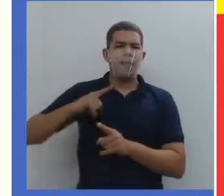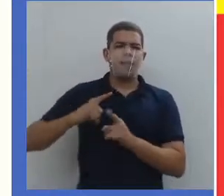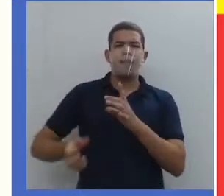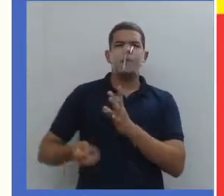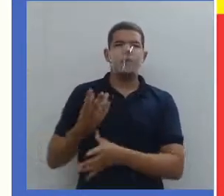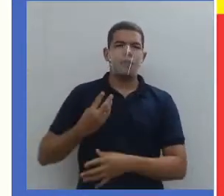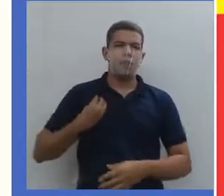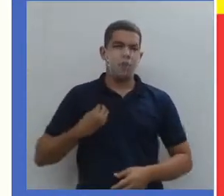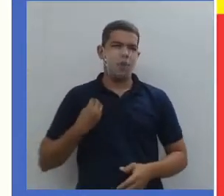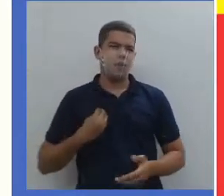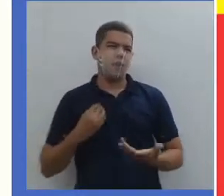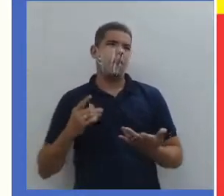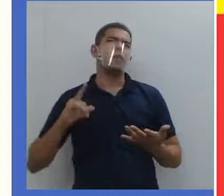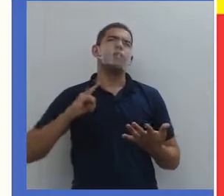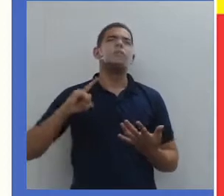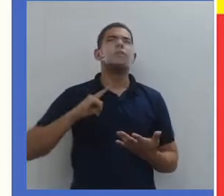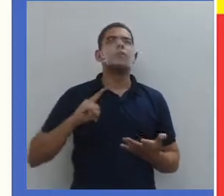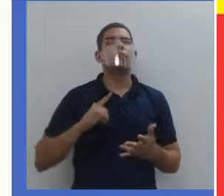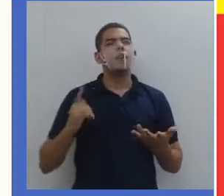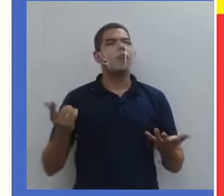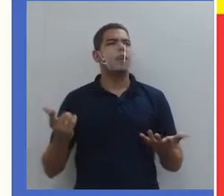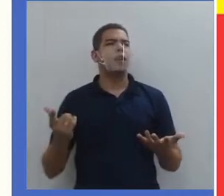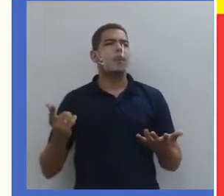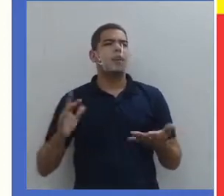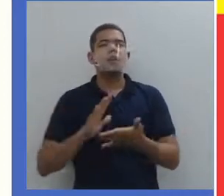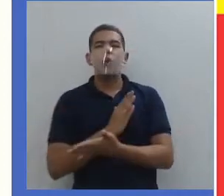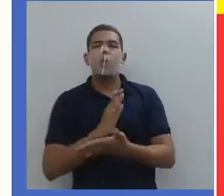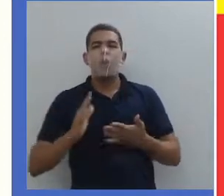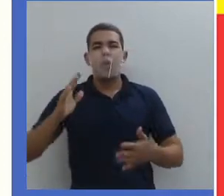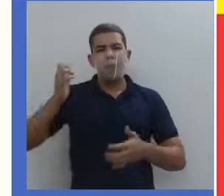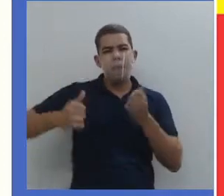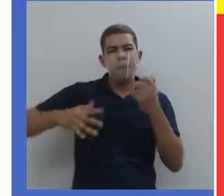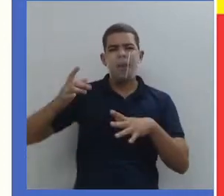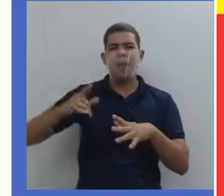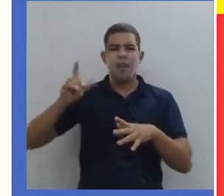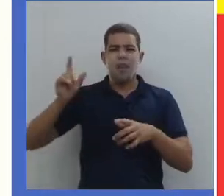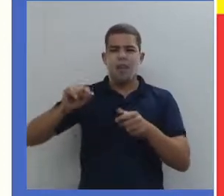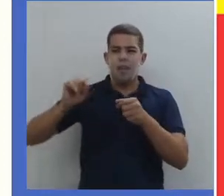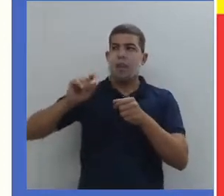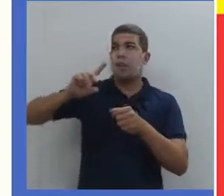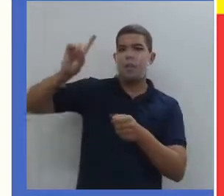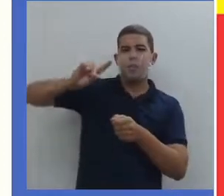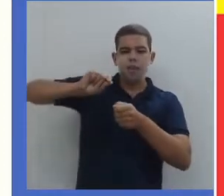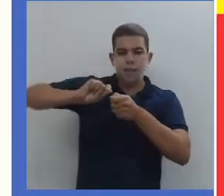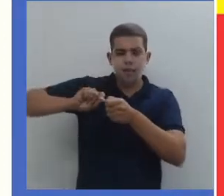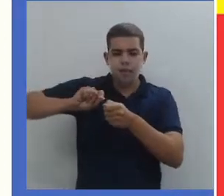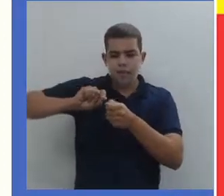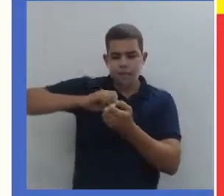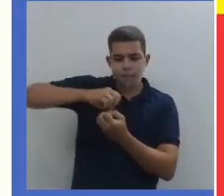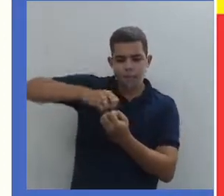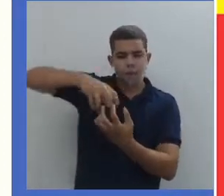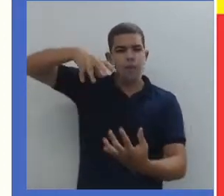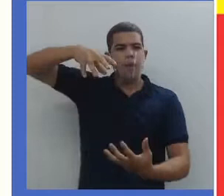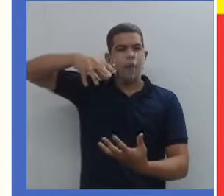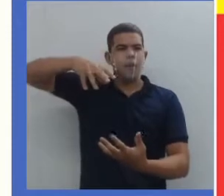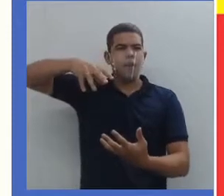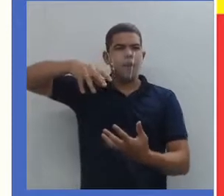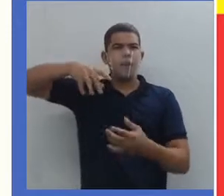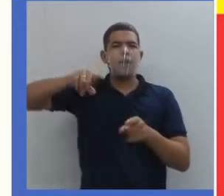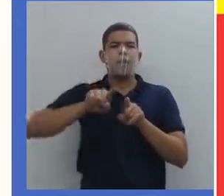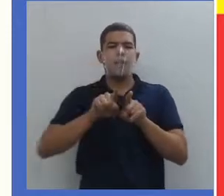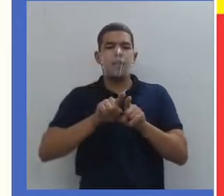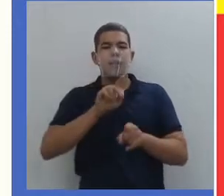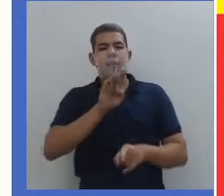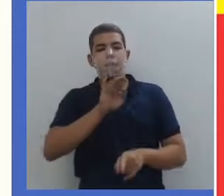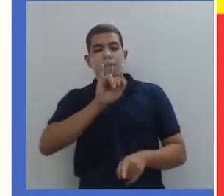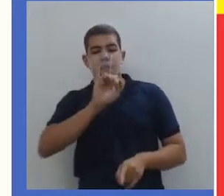vida. Surgiu através de algumas teorias do criacionismo, a gente vai ver que existe a biogênese e a